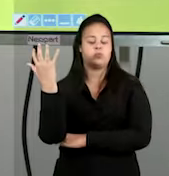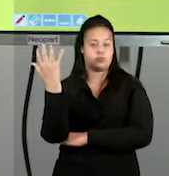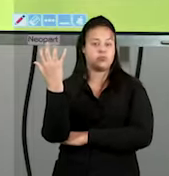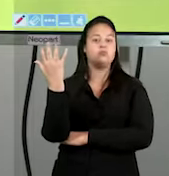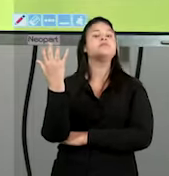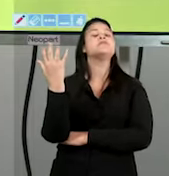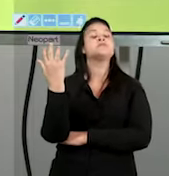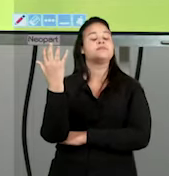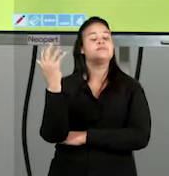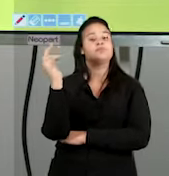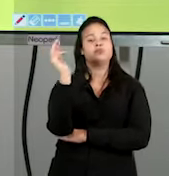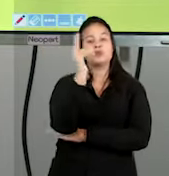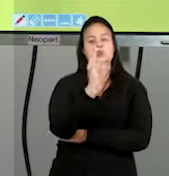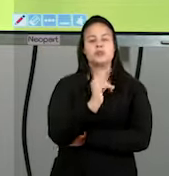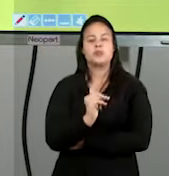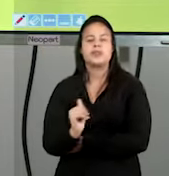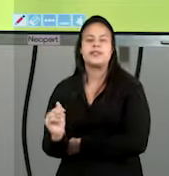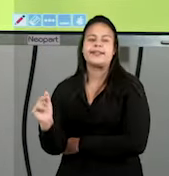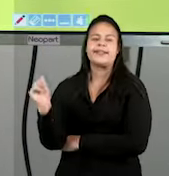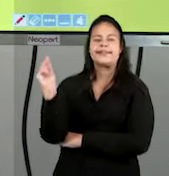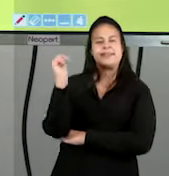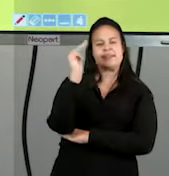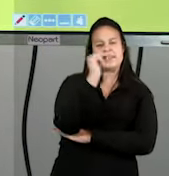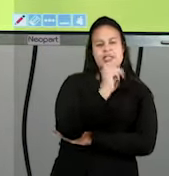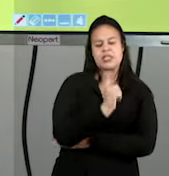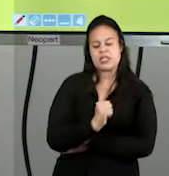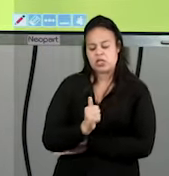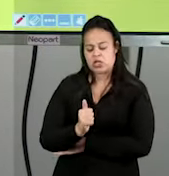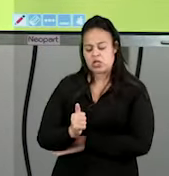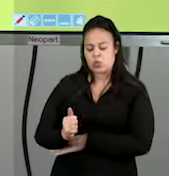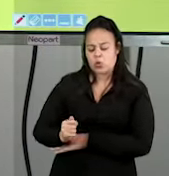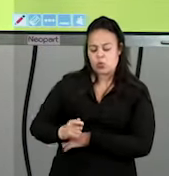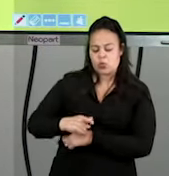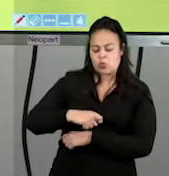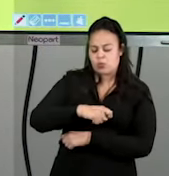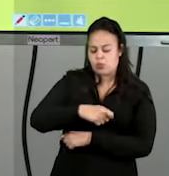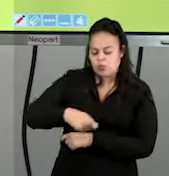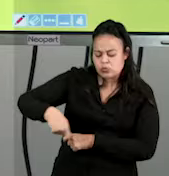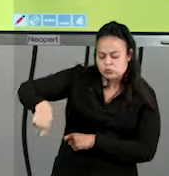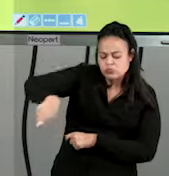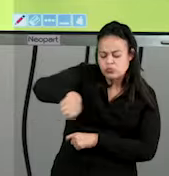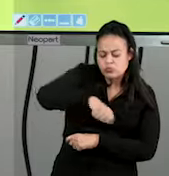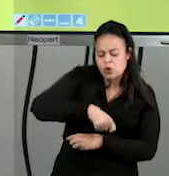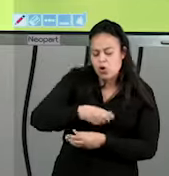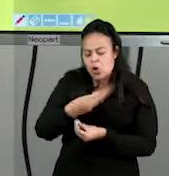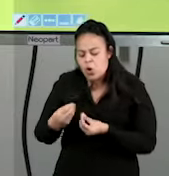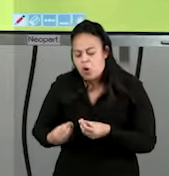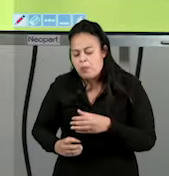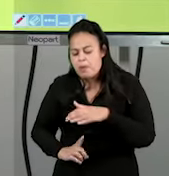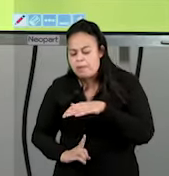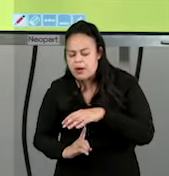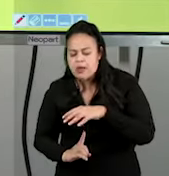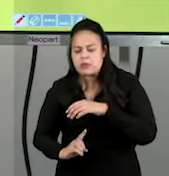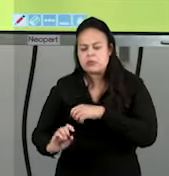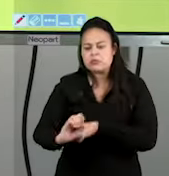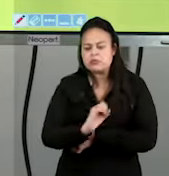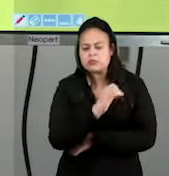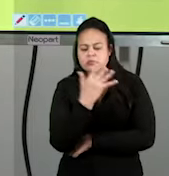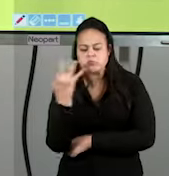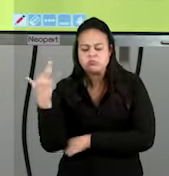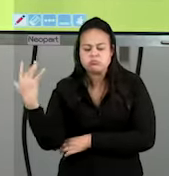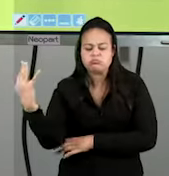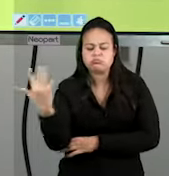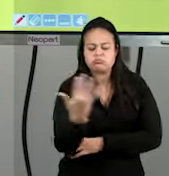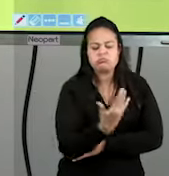um desenho que vai ser essa praça, como que vai ficar essa praça na realidade, né? Quanto que eu vou